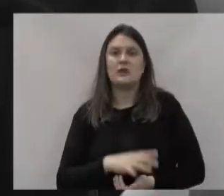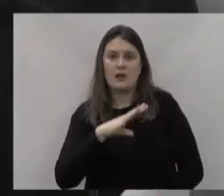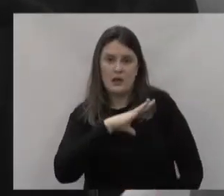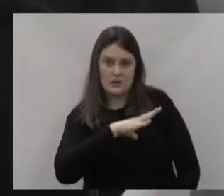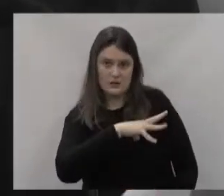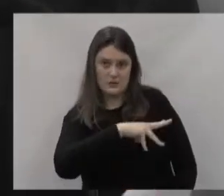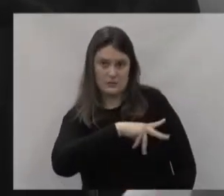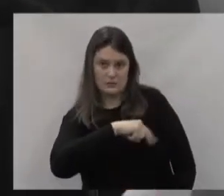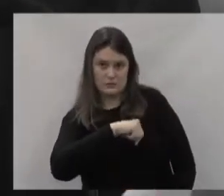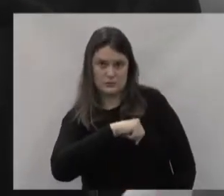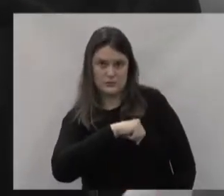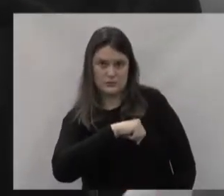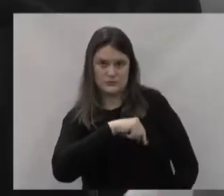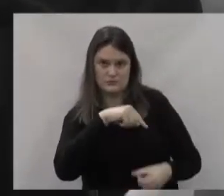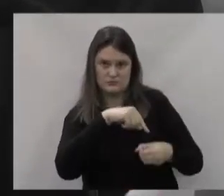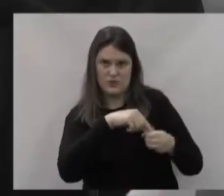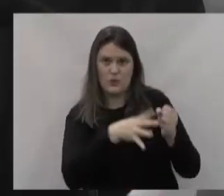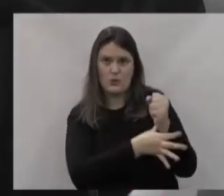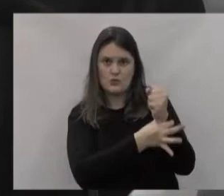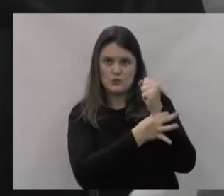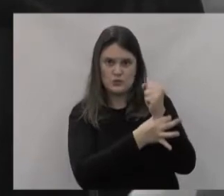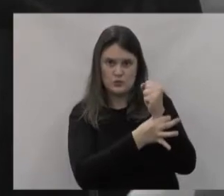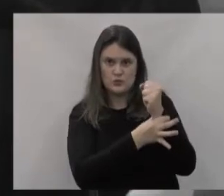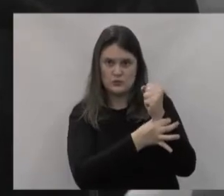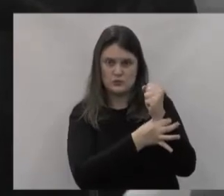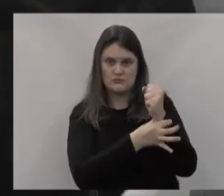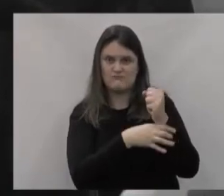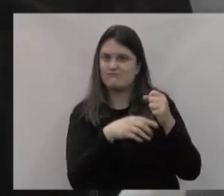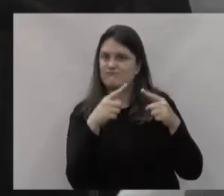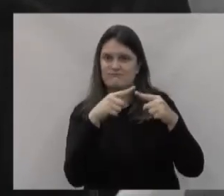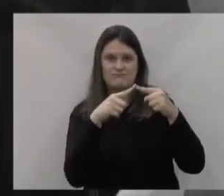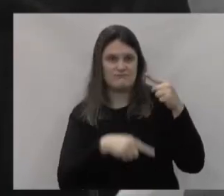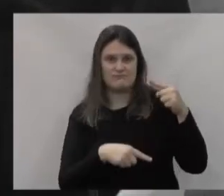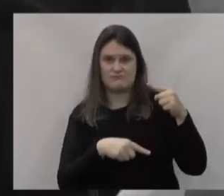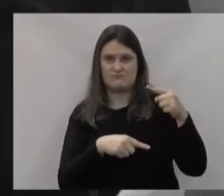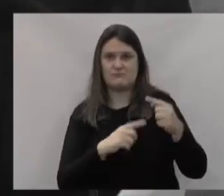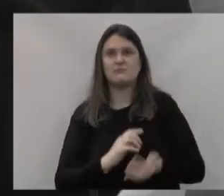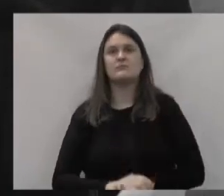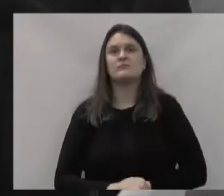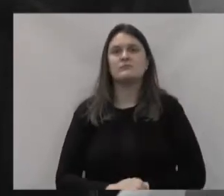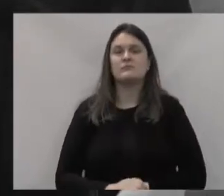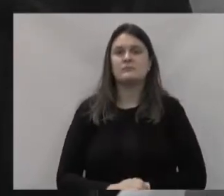amor e controle não combinam.